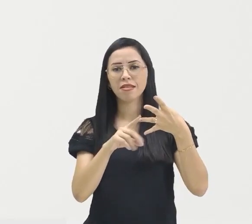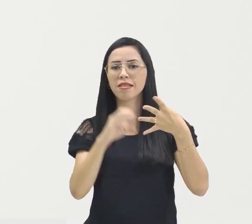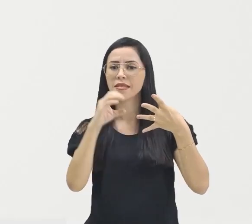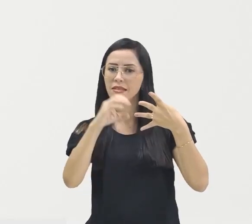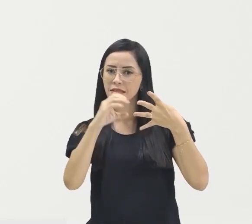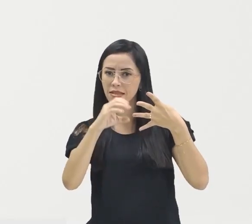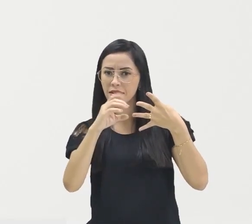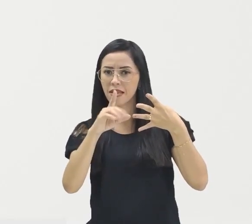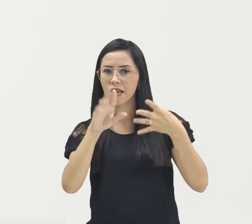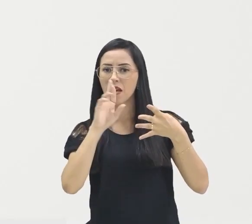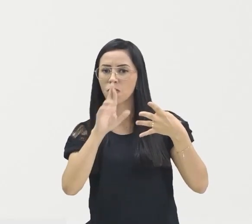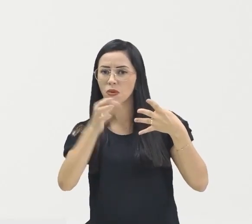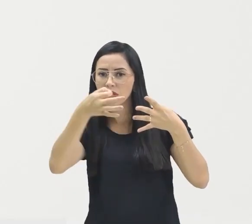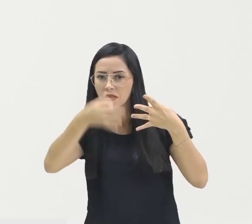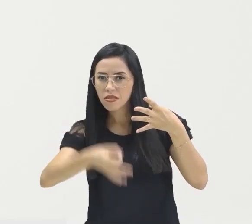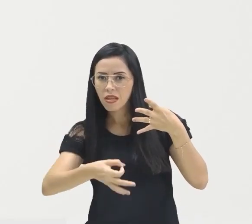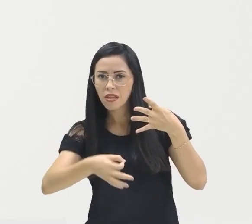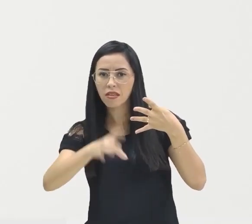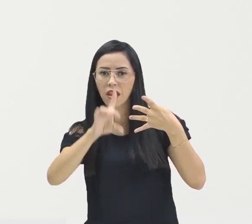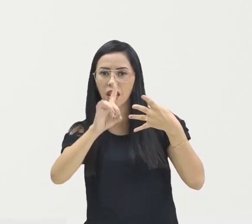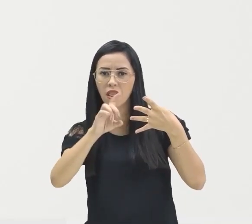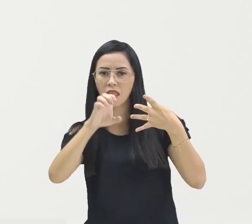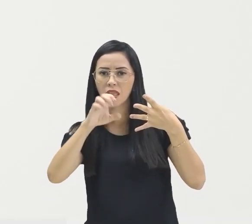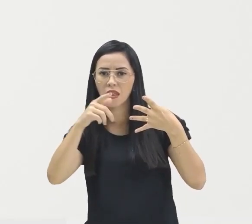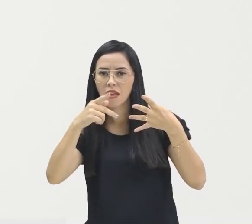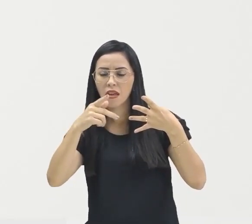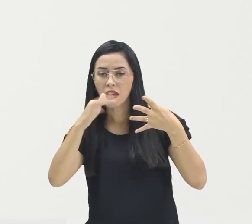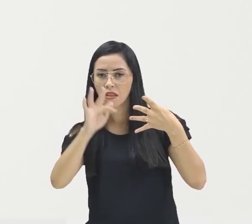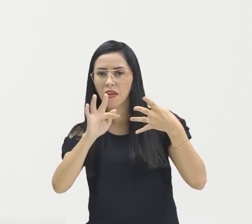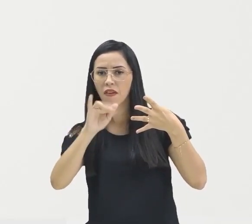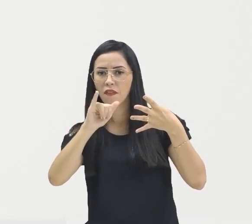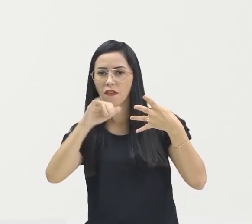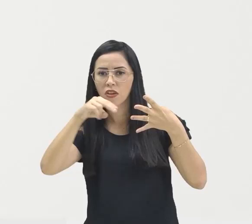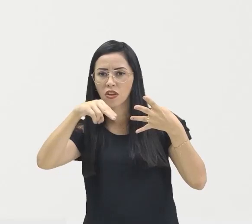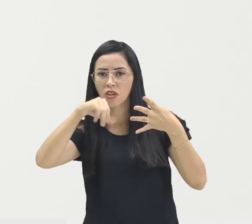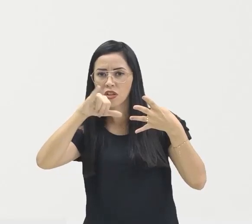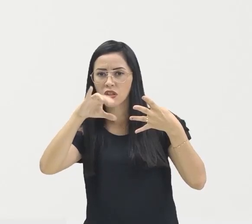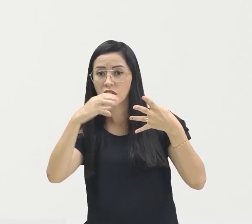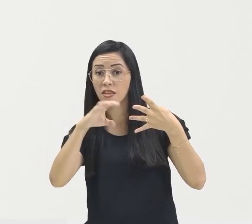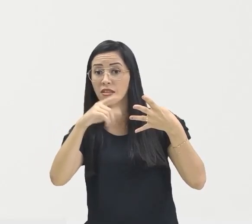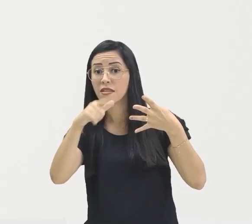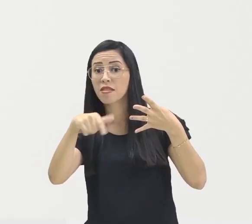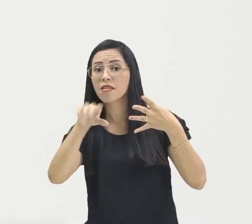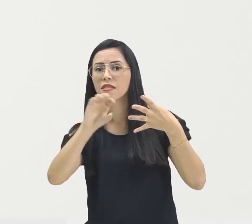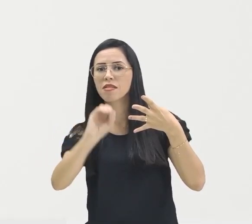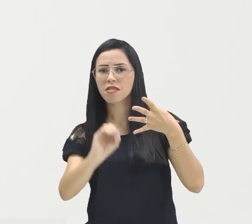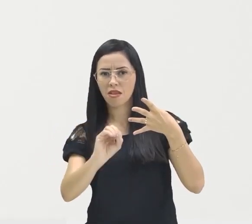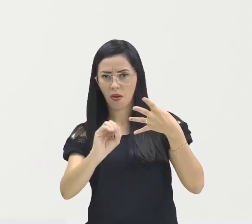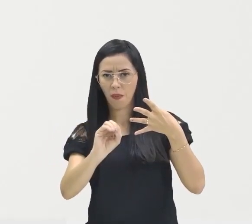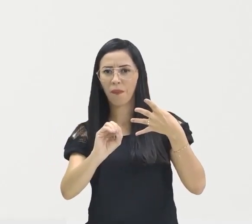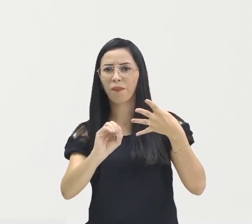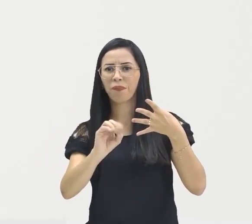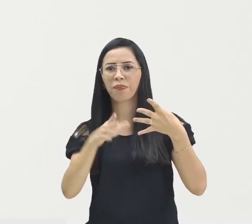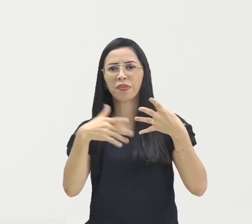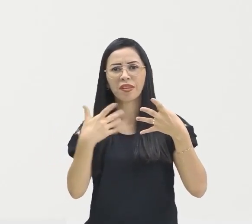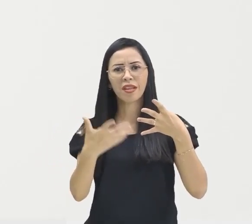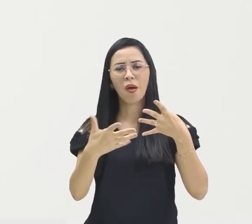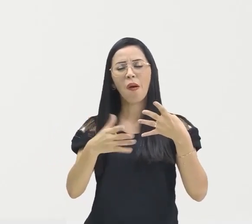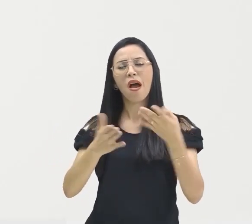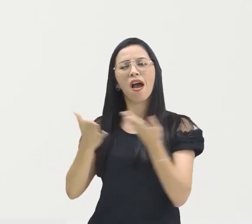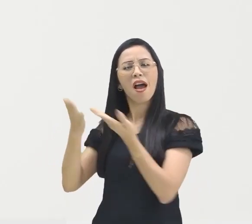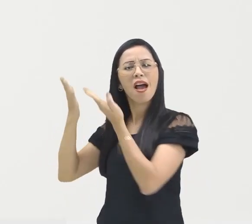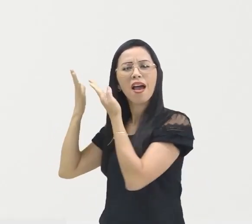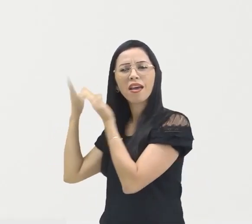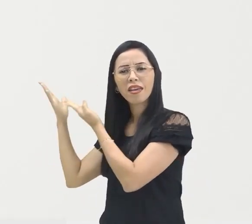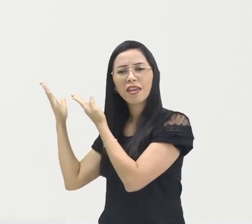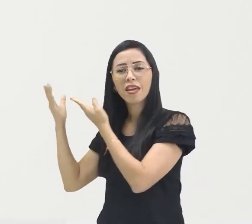Definição. Lembra que eles colocam logo aqui em cima, ó, dislexia é um transtorno específico. Não está definindo, não está dizendo o que